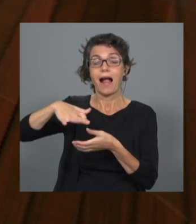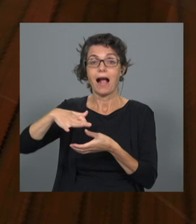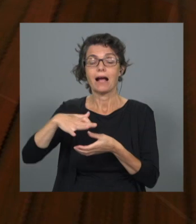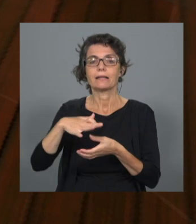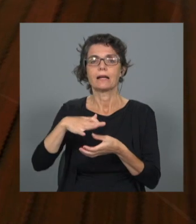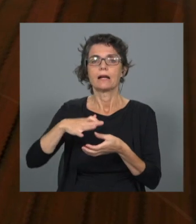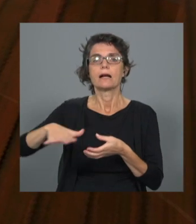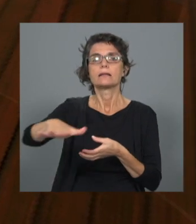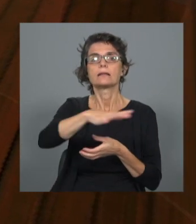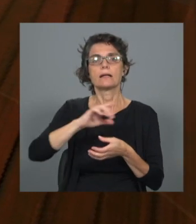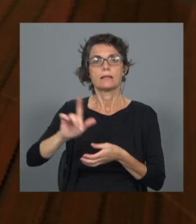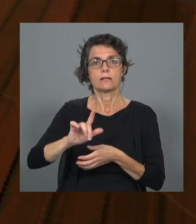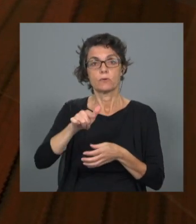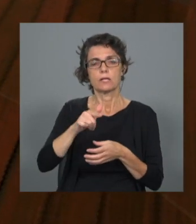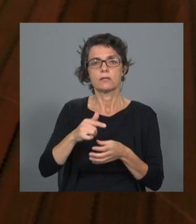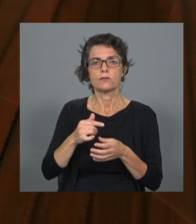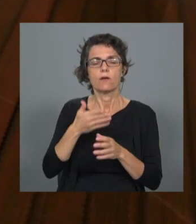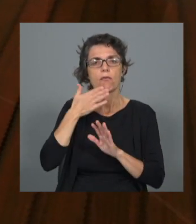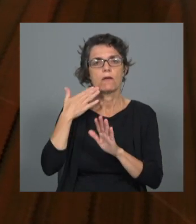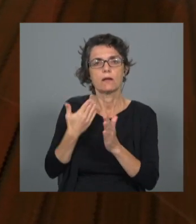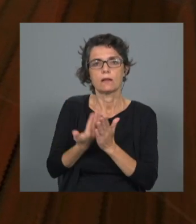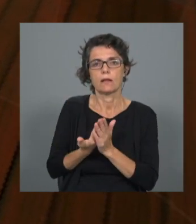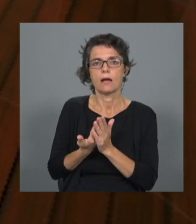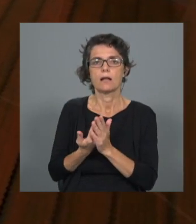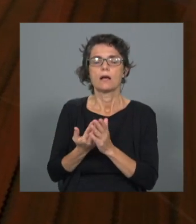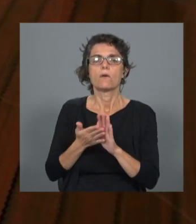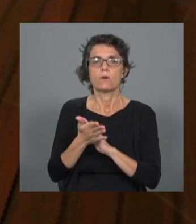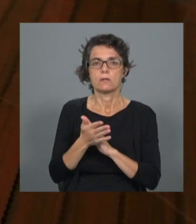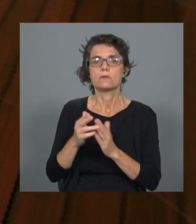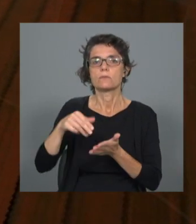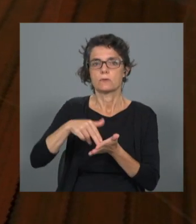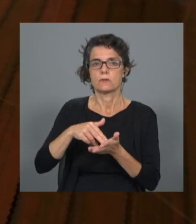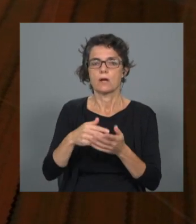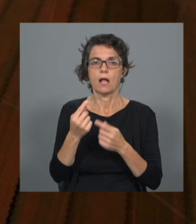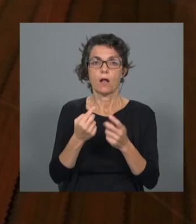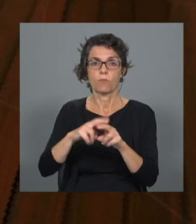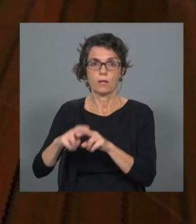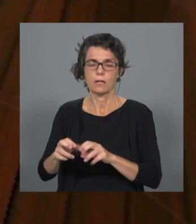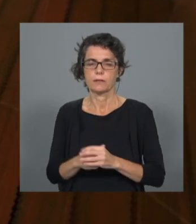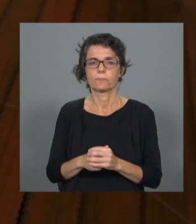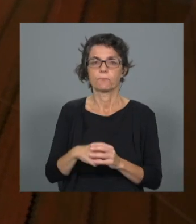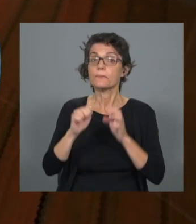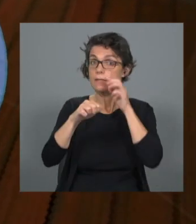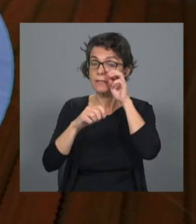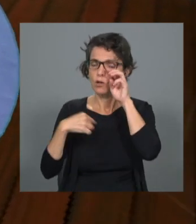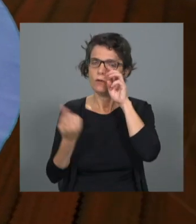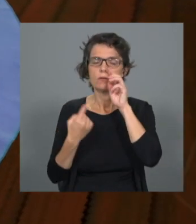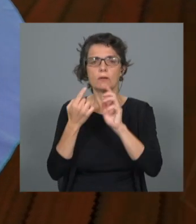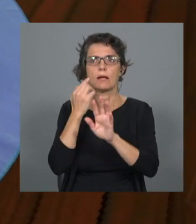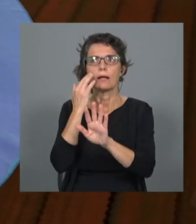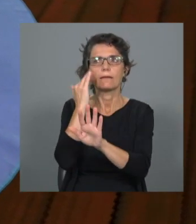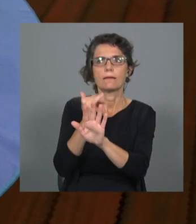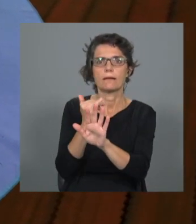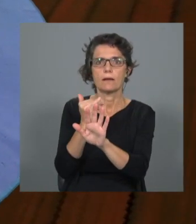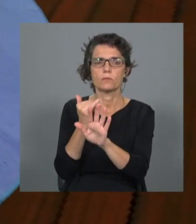também o acesso presencial a alguns destes módulos. Nós procuramos, inclusivamente, chegar a todas as zonas pastorais. Procuramos chegar